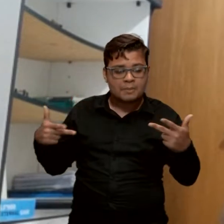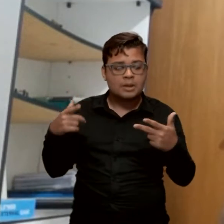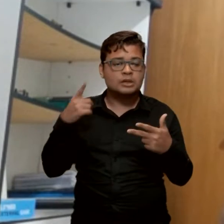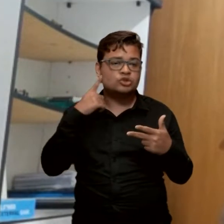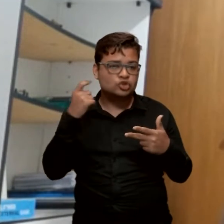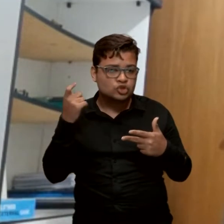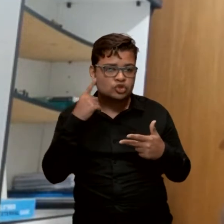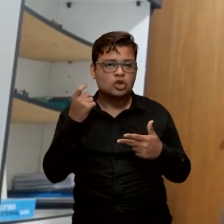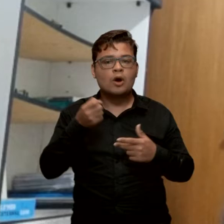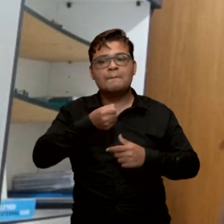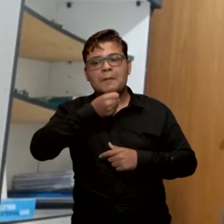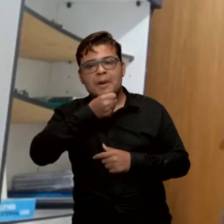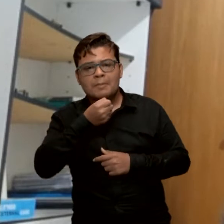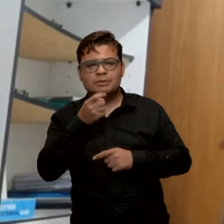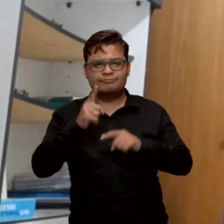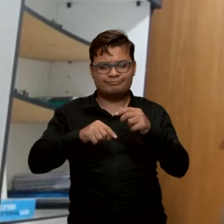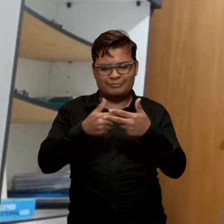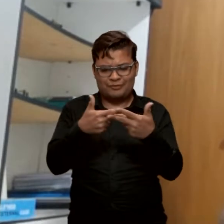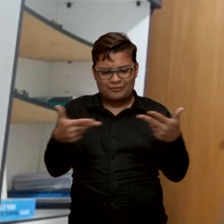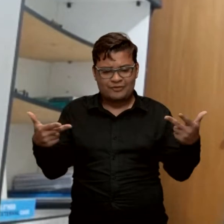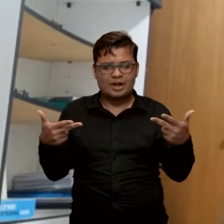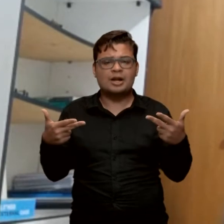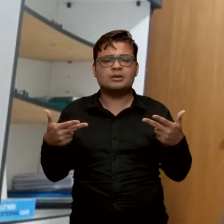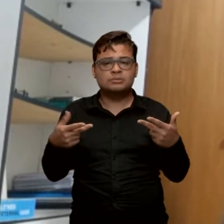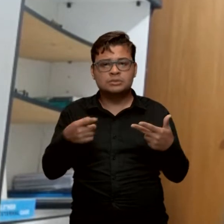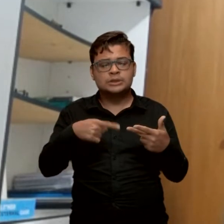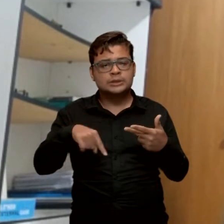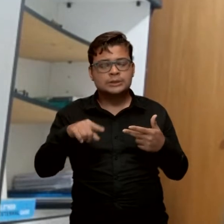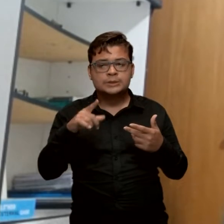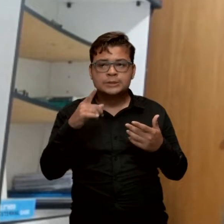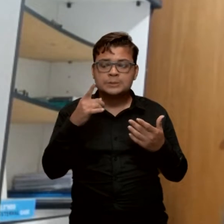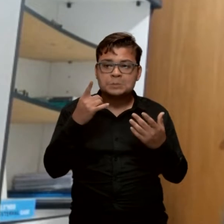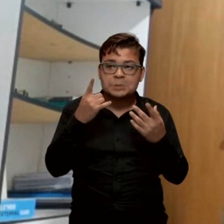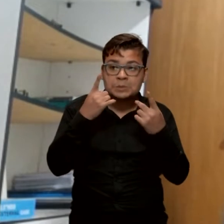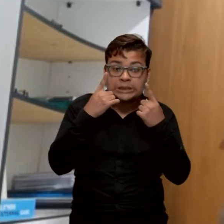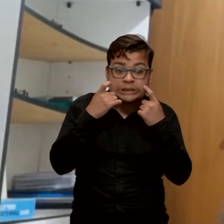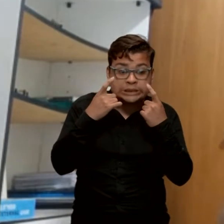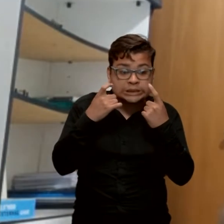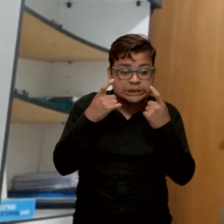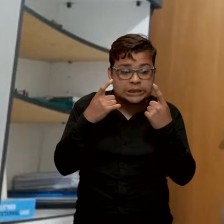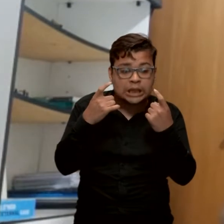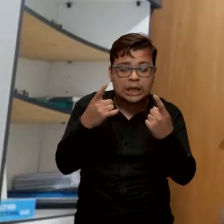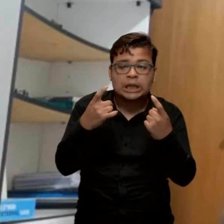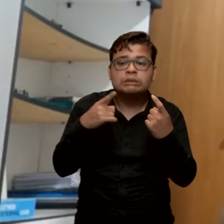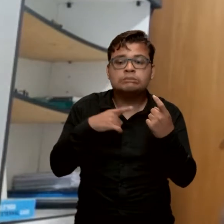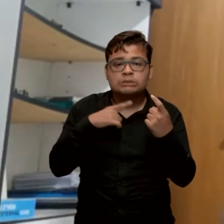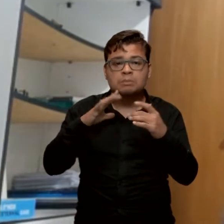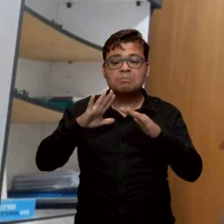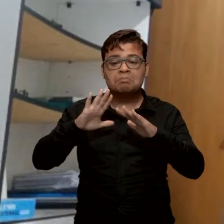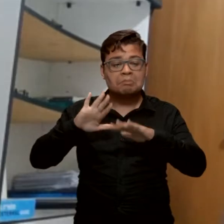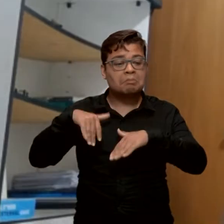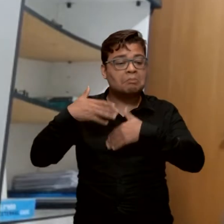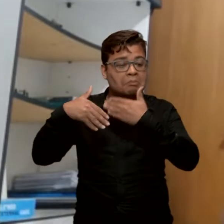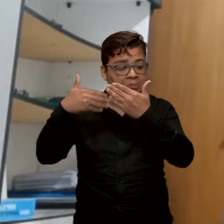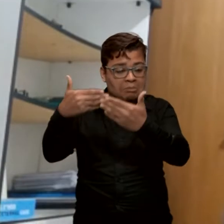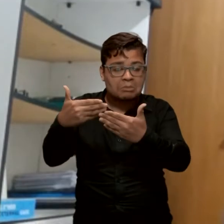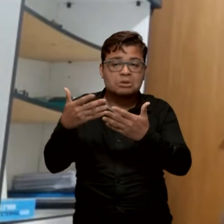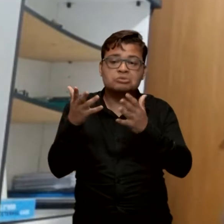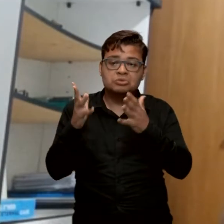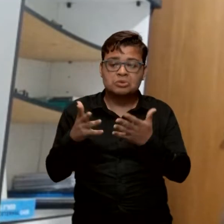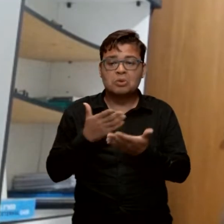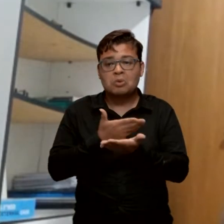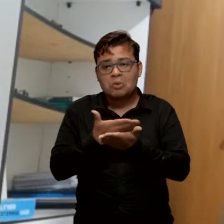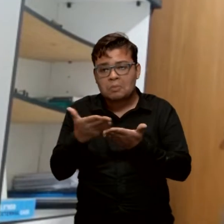instrumentos, microfones, e começam a se interessar por aquela atividade, e quando se vê, ele já está envolvido e já